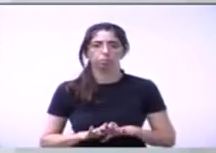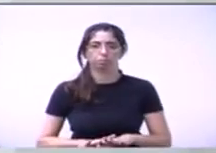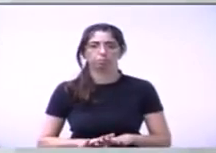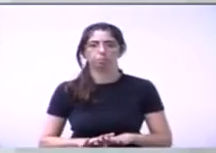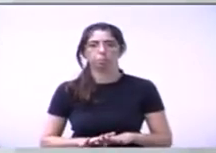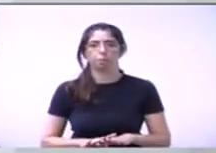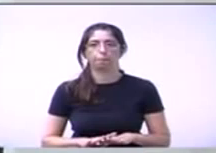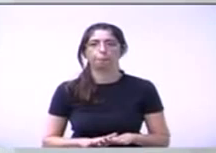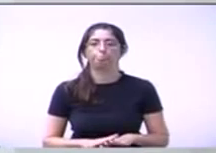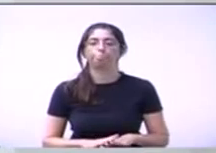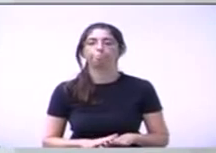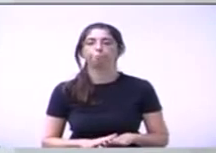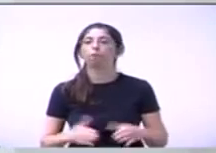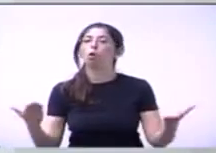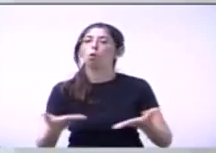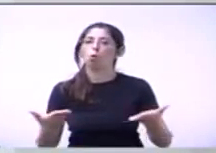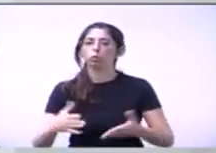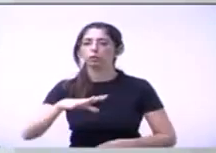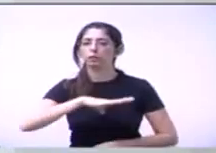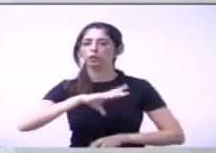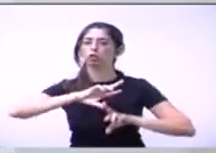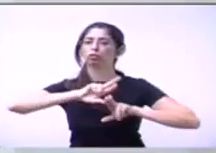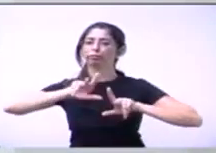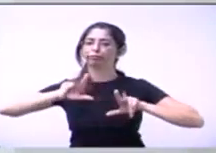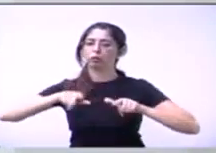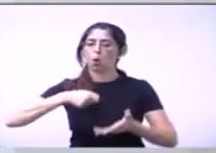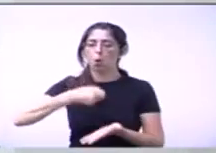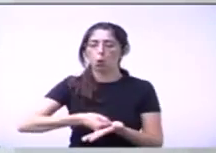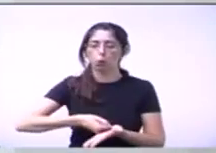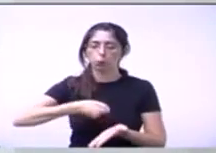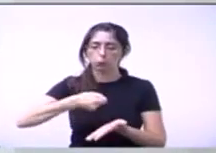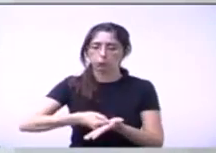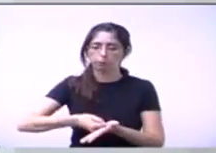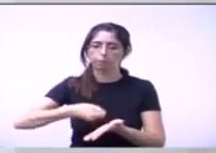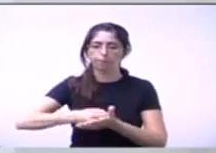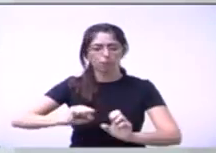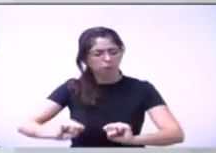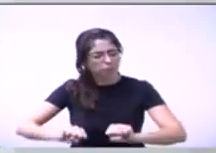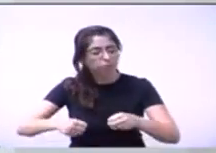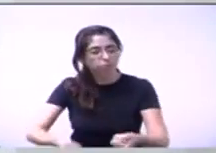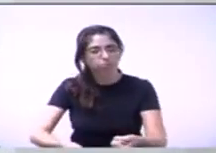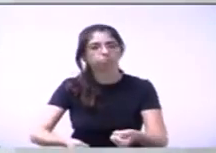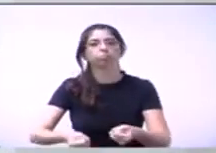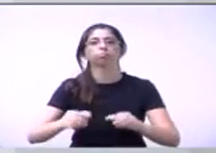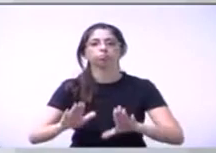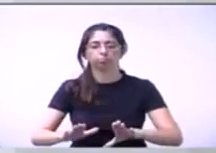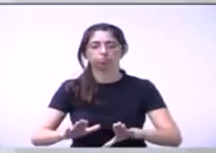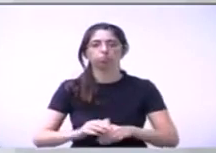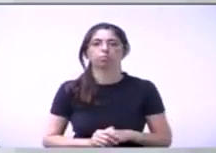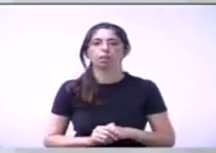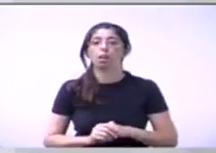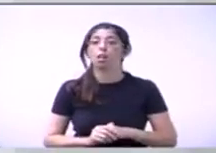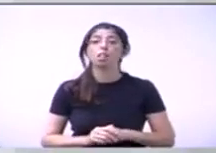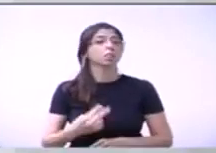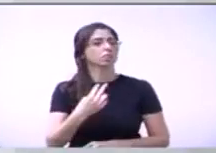luta dos municípios que abrigam refinarias no país para impedirem que terceirizadas